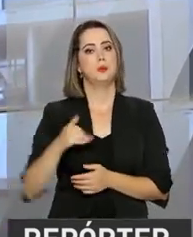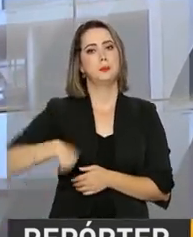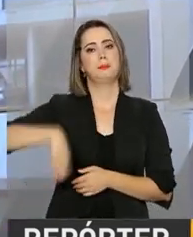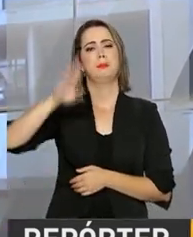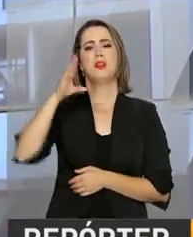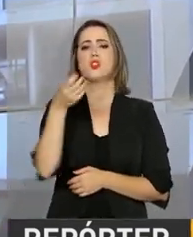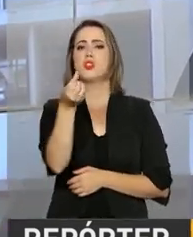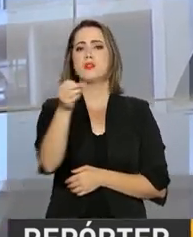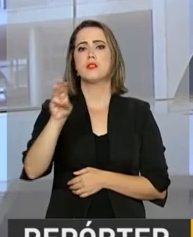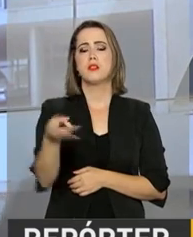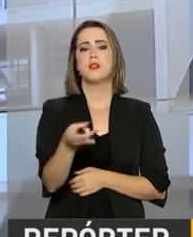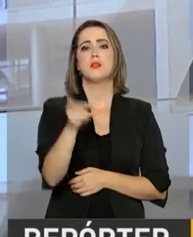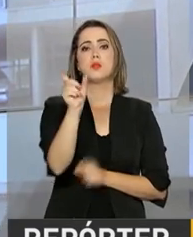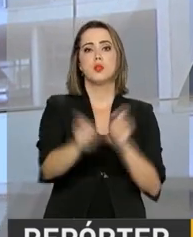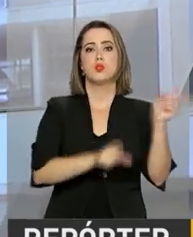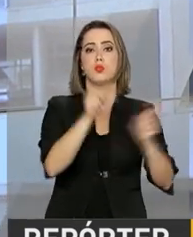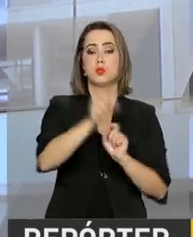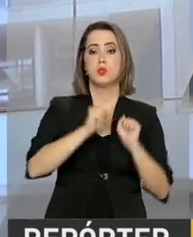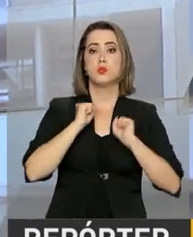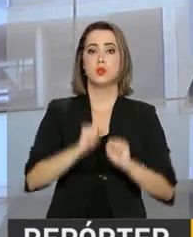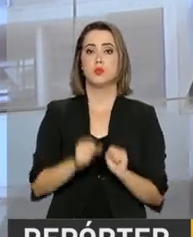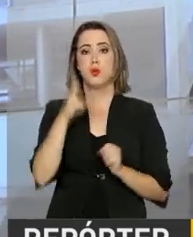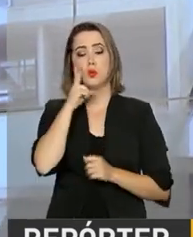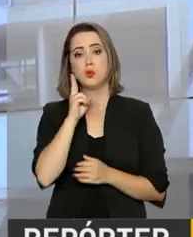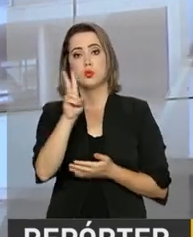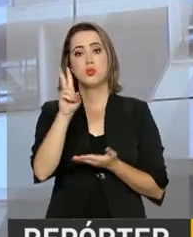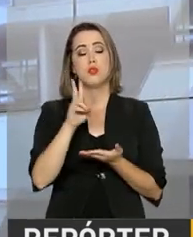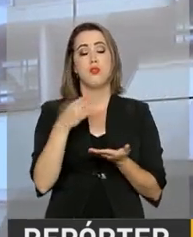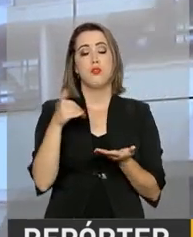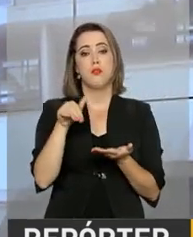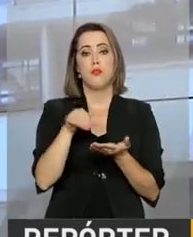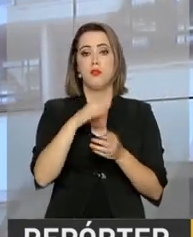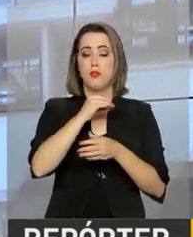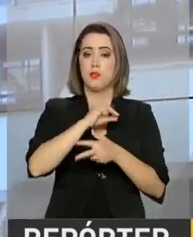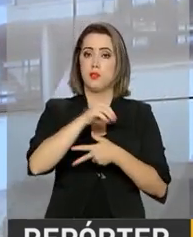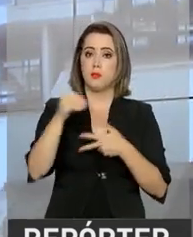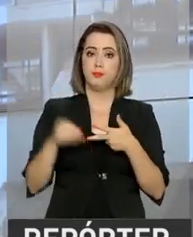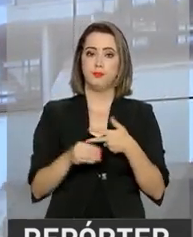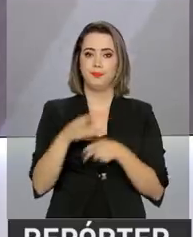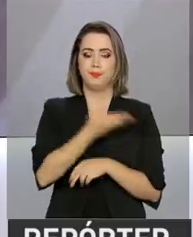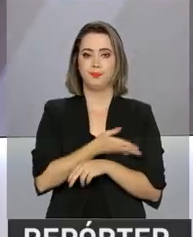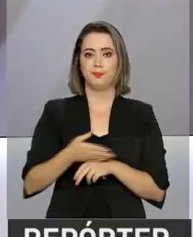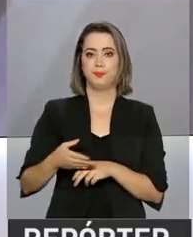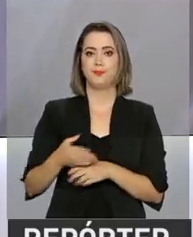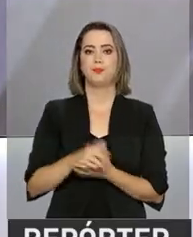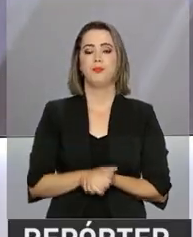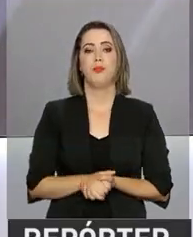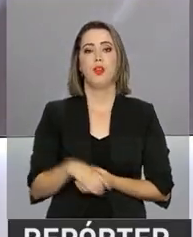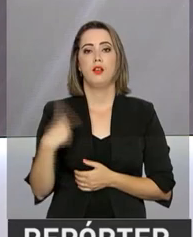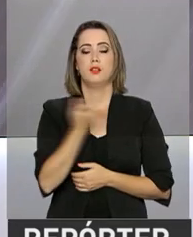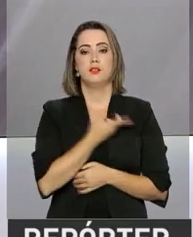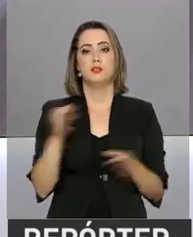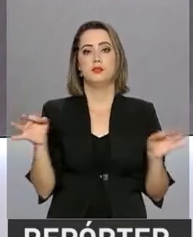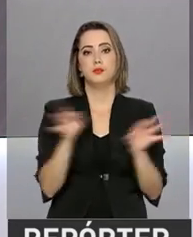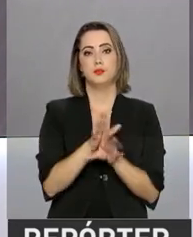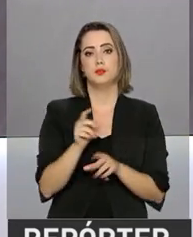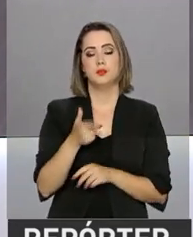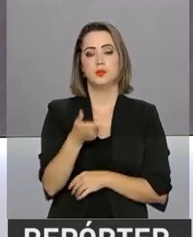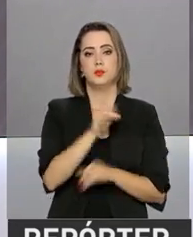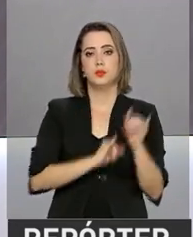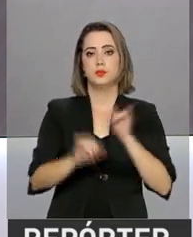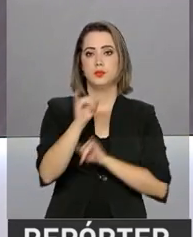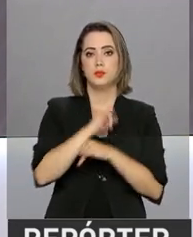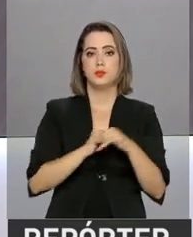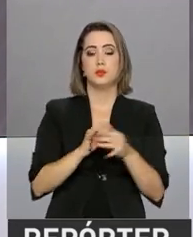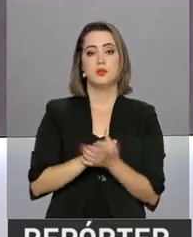da última edição do exame poderão fazer a consulta no site do INEP nós ficamos por aqui e voltamos a qualquer momento